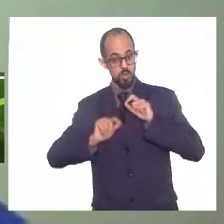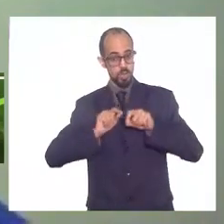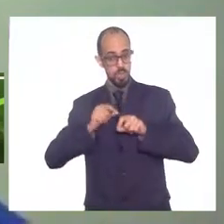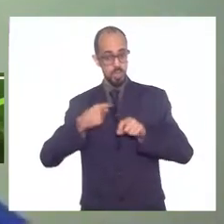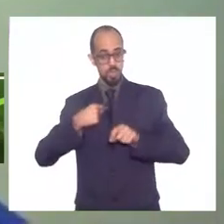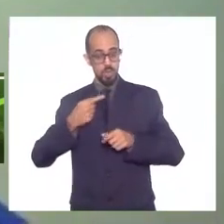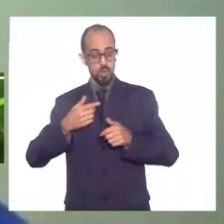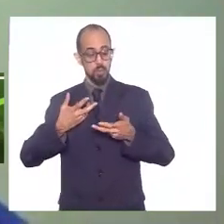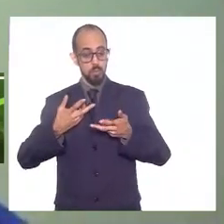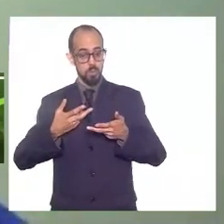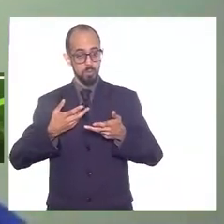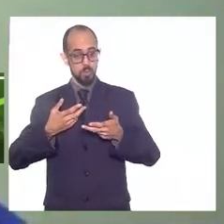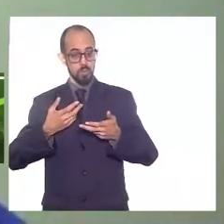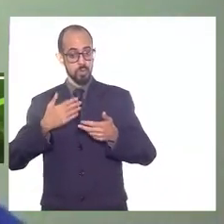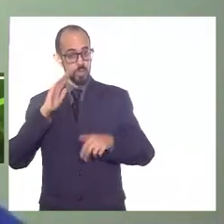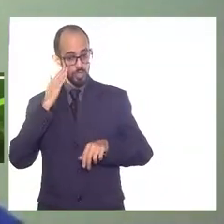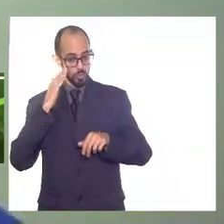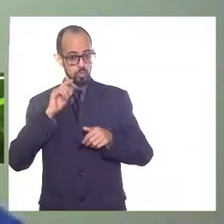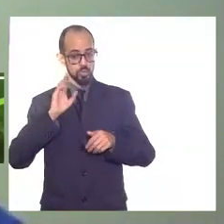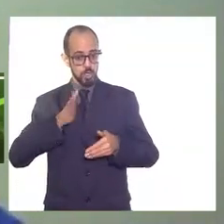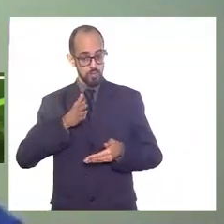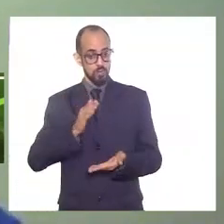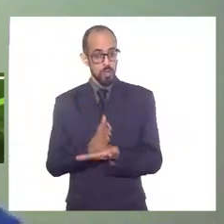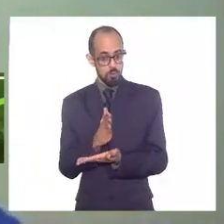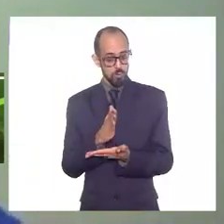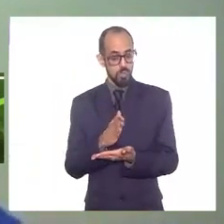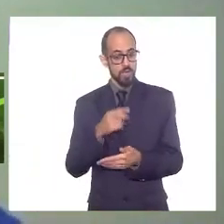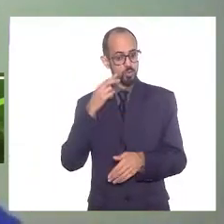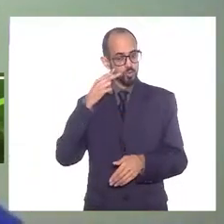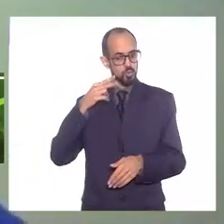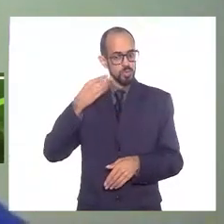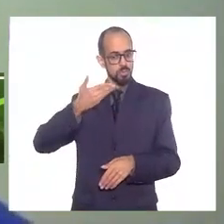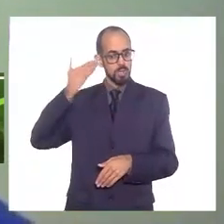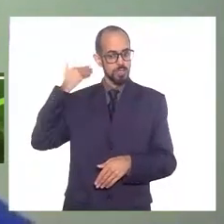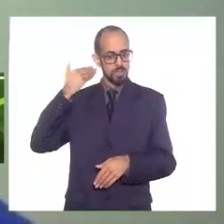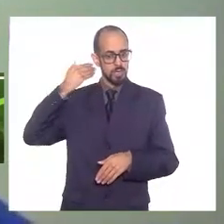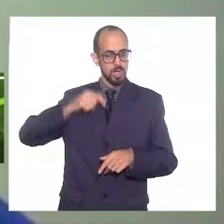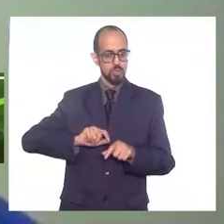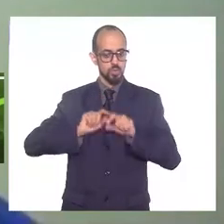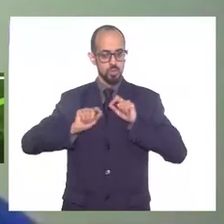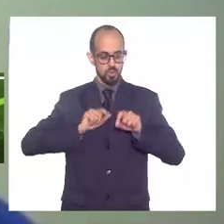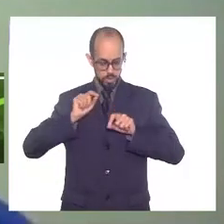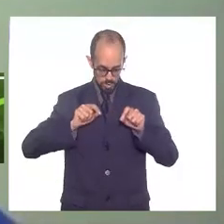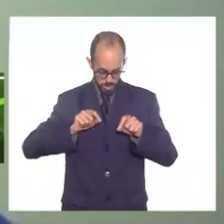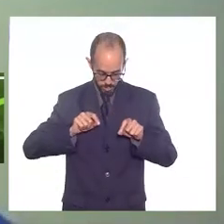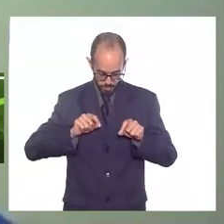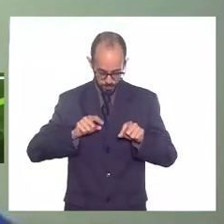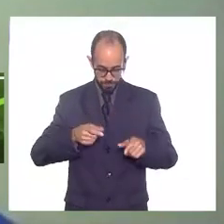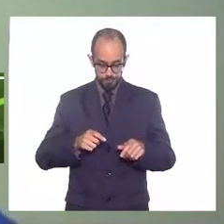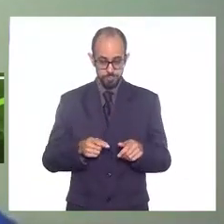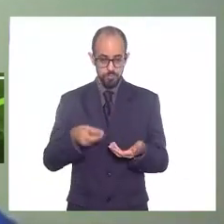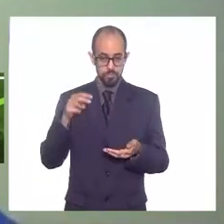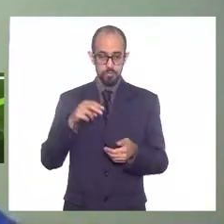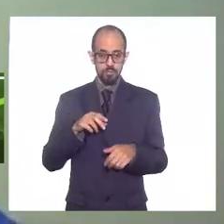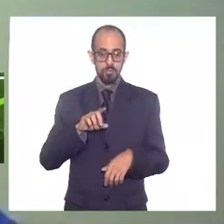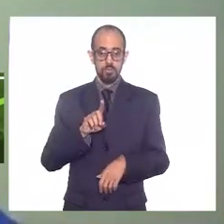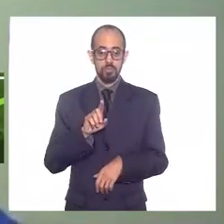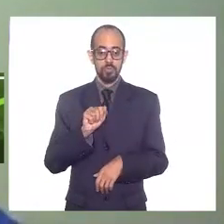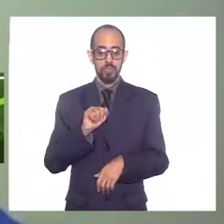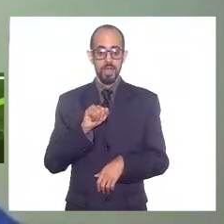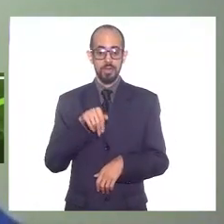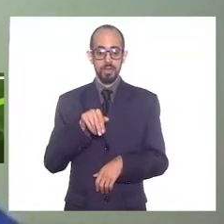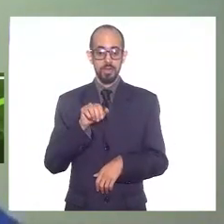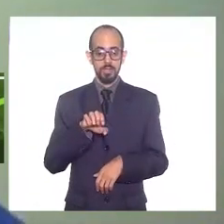aprovado nós temos feito também numa duas semanas atrás para ouvir também a senhora Daiane